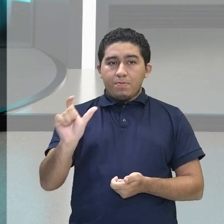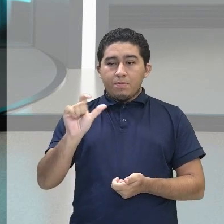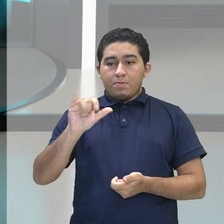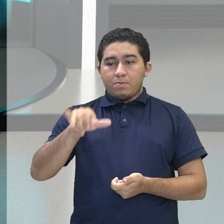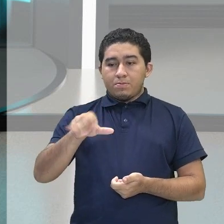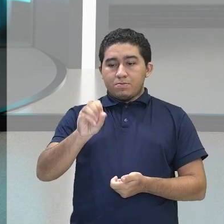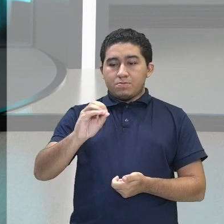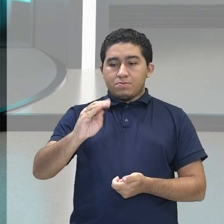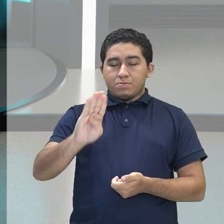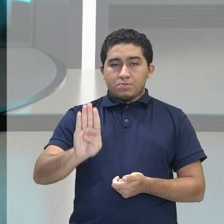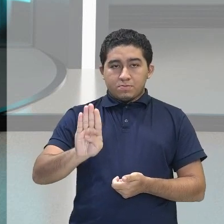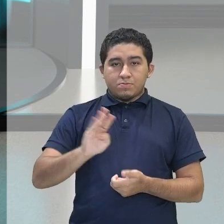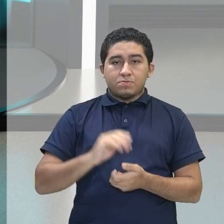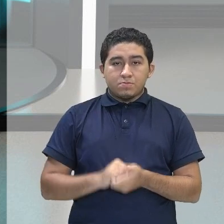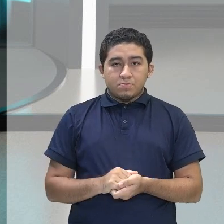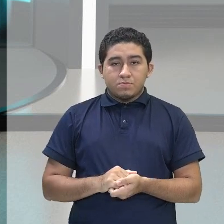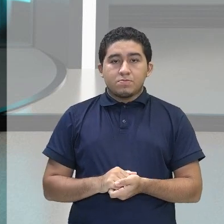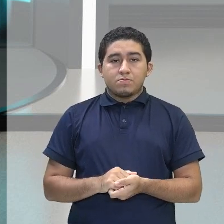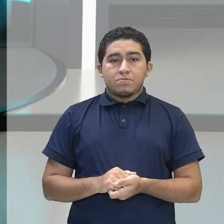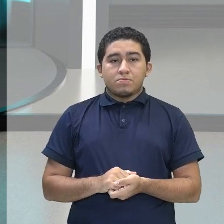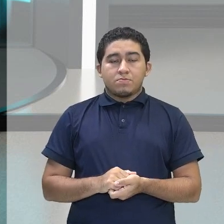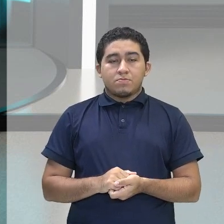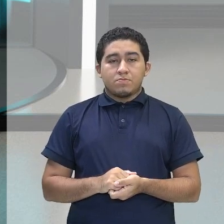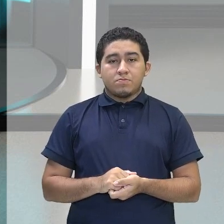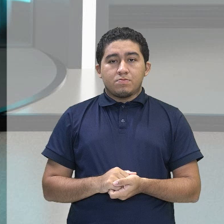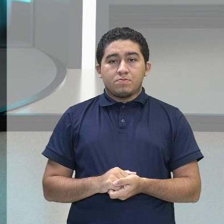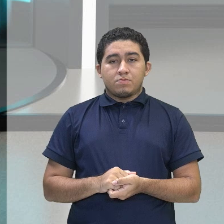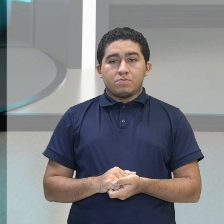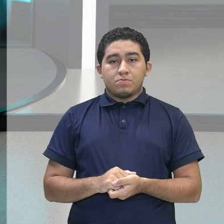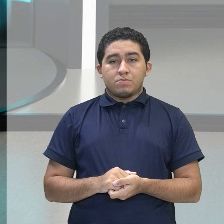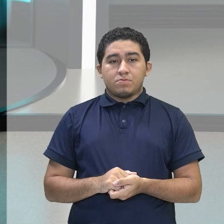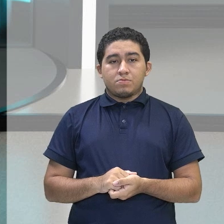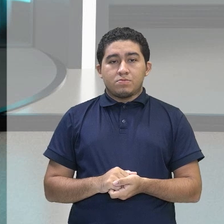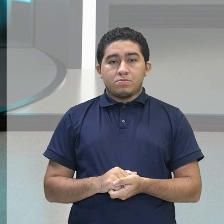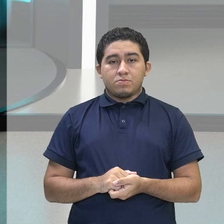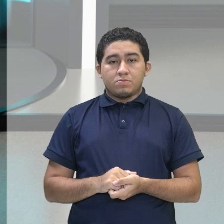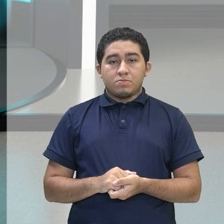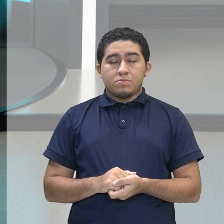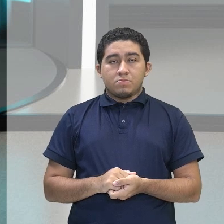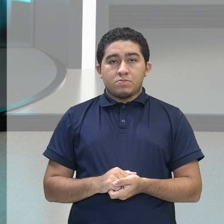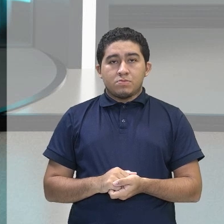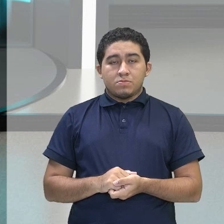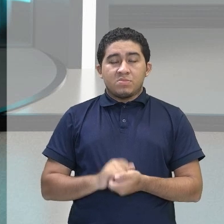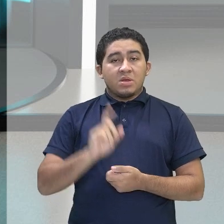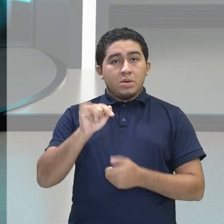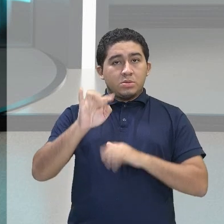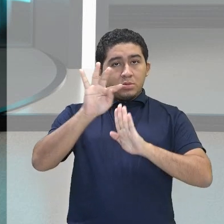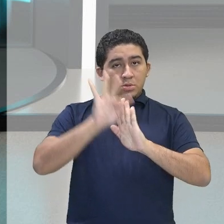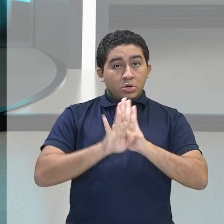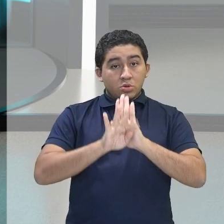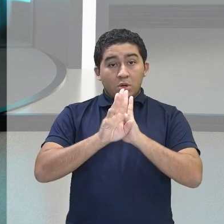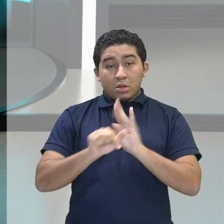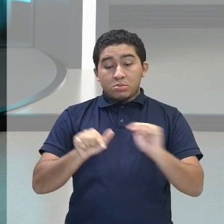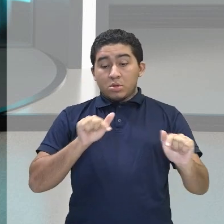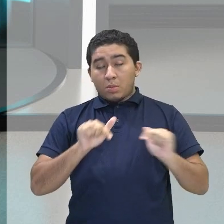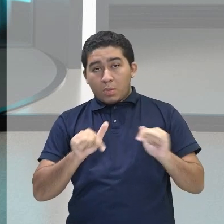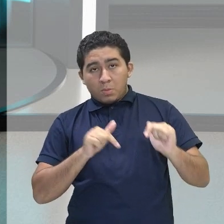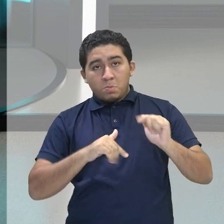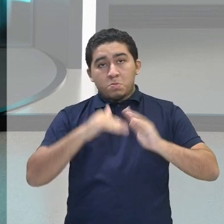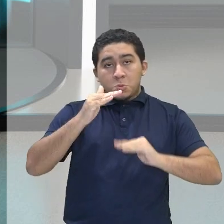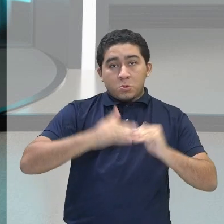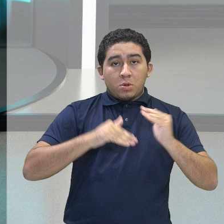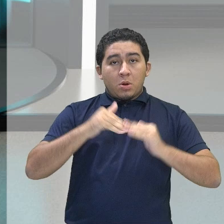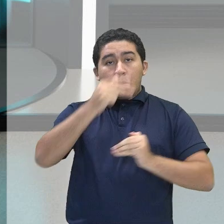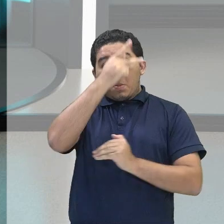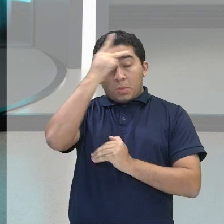Então, esse texto está me encaminhando para quê? Para as carreiras, né, e os trabalhos relacionados à pessoa que